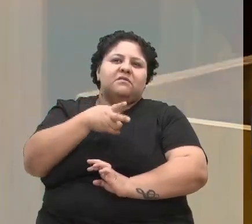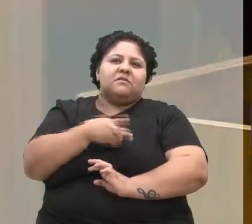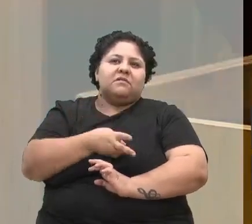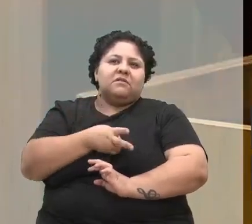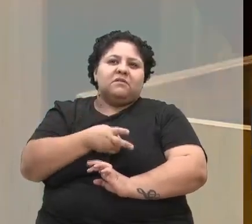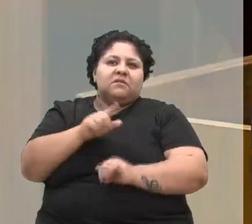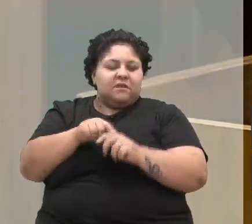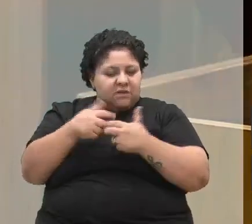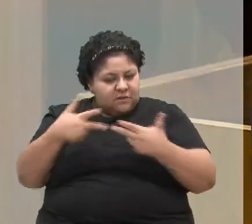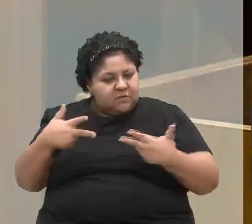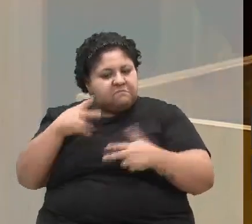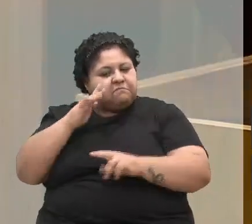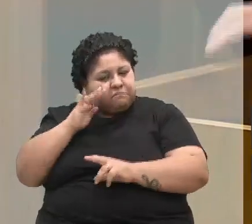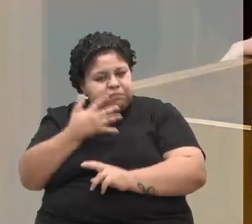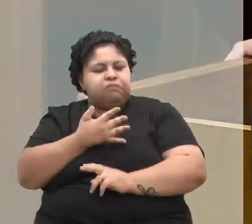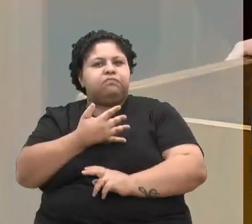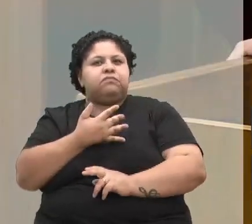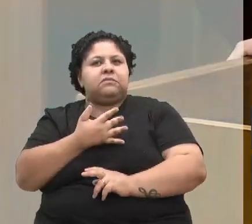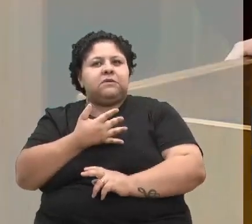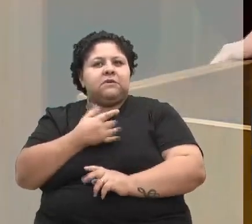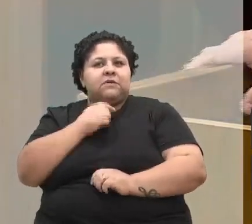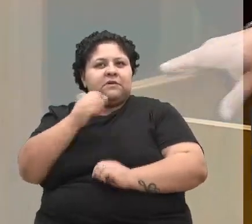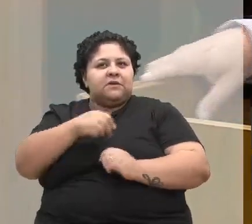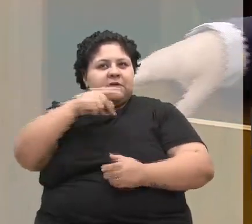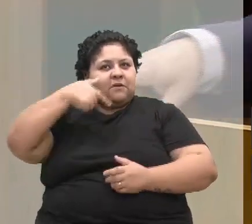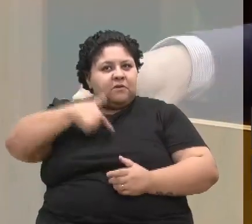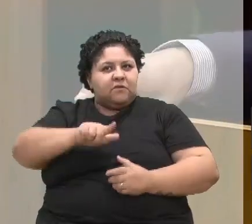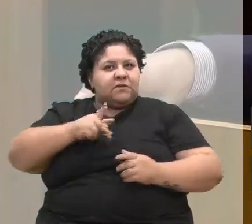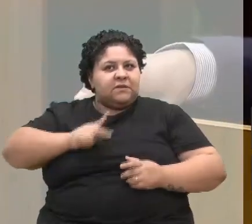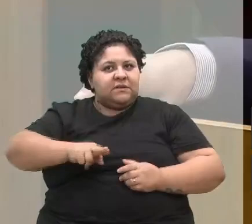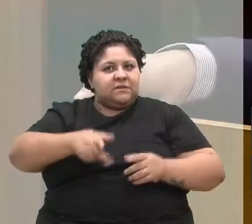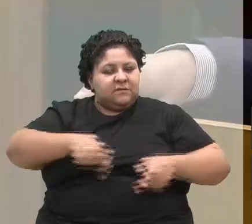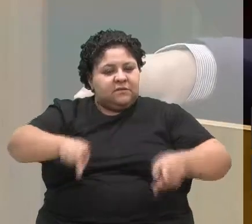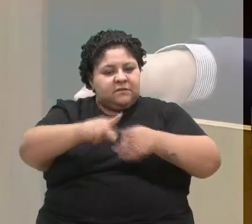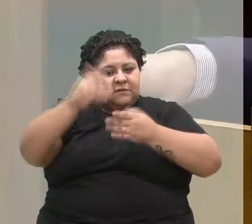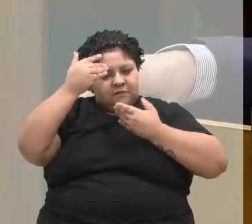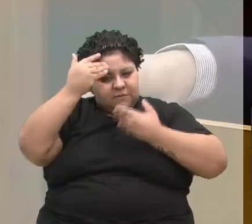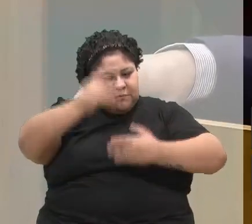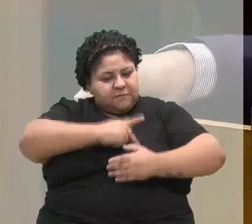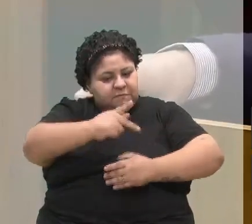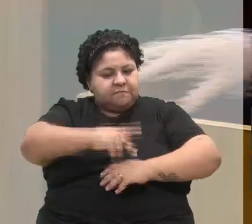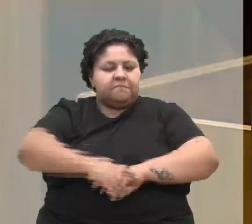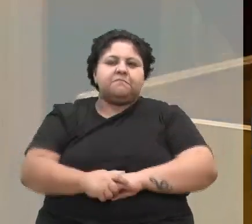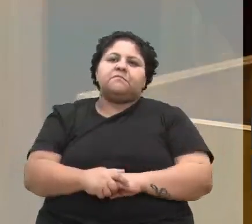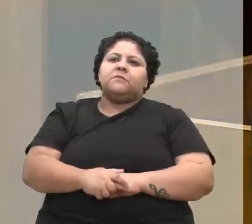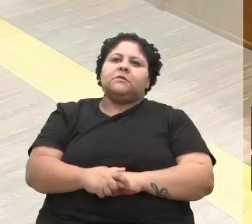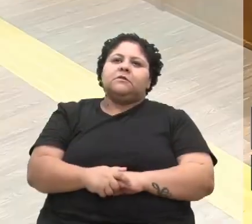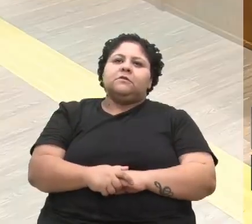coisas venham a acontecer e quem ganha é sempre a população. Meu muito obrigado, presidente.